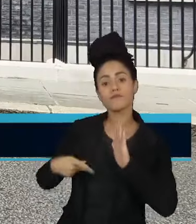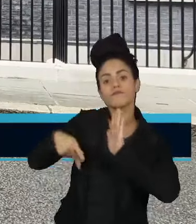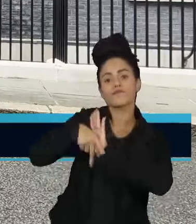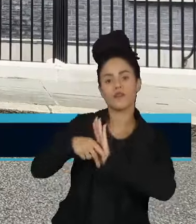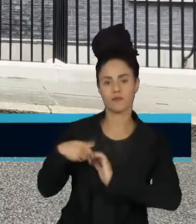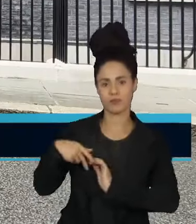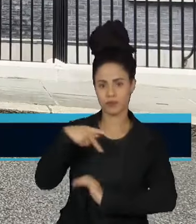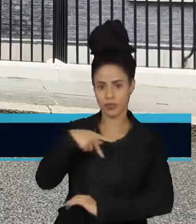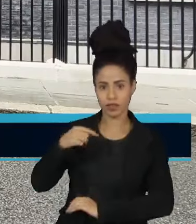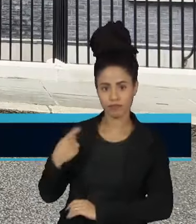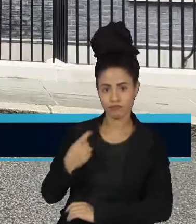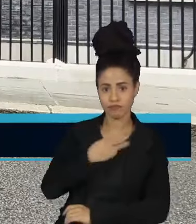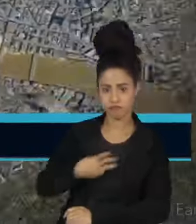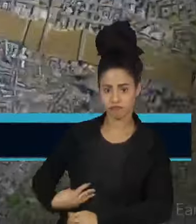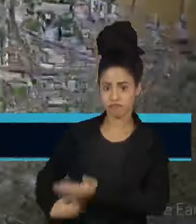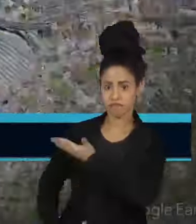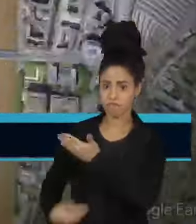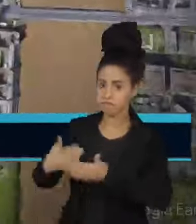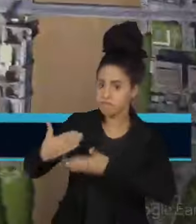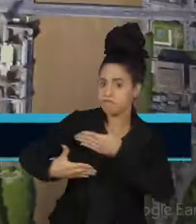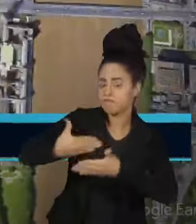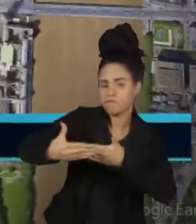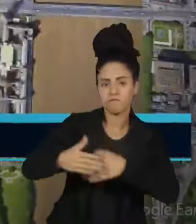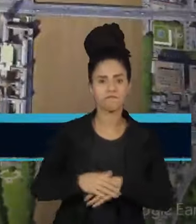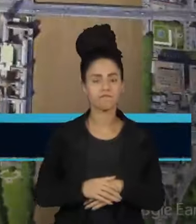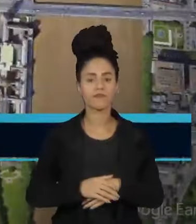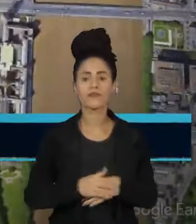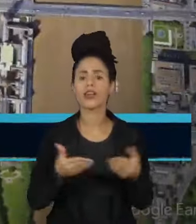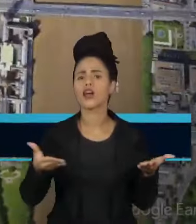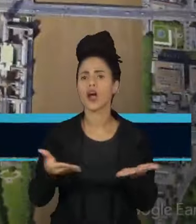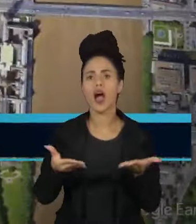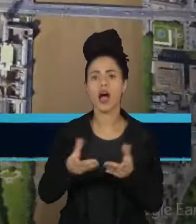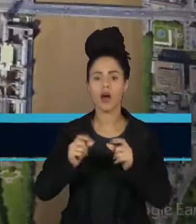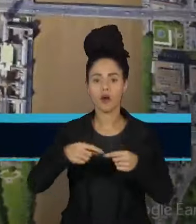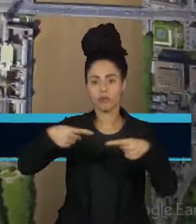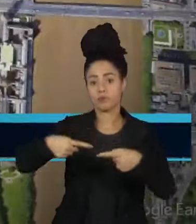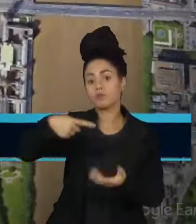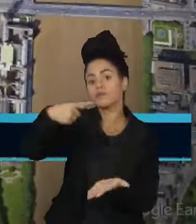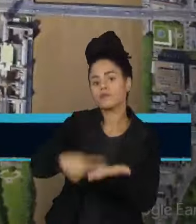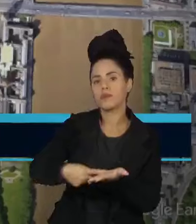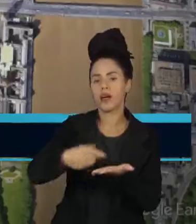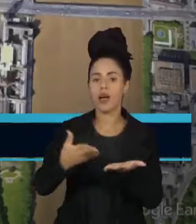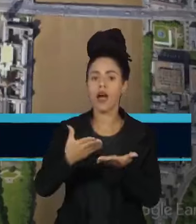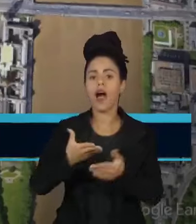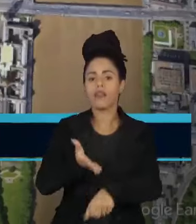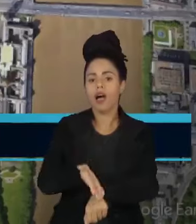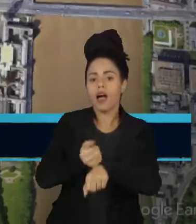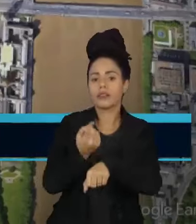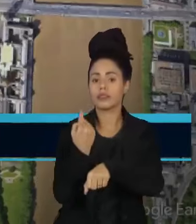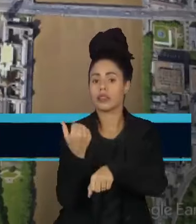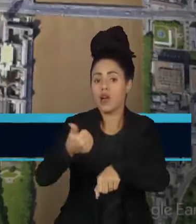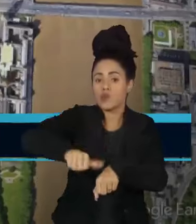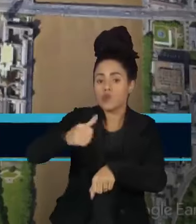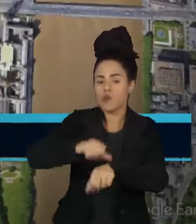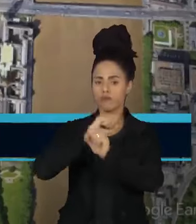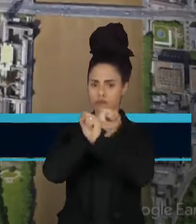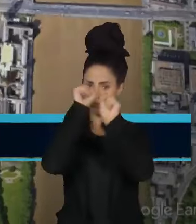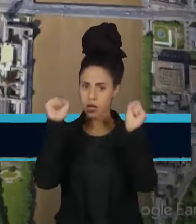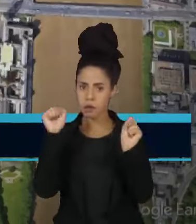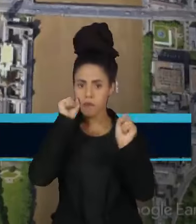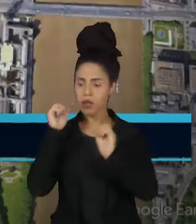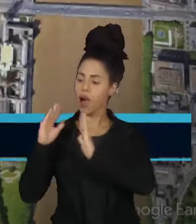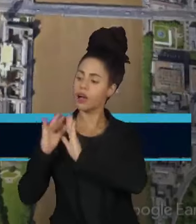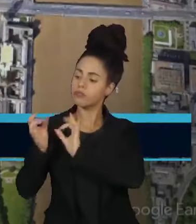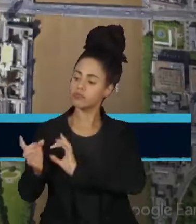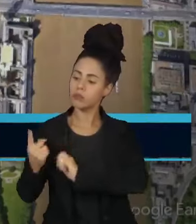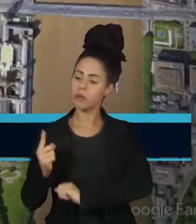oficial para os próximos anos há um itinerário a ser cumprido pouco antes das 11 da manhã ele vai deixar a residência